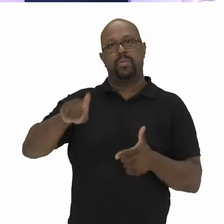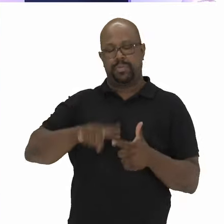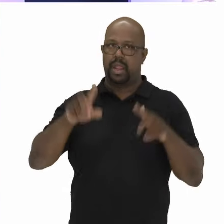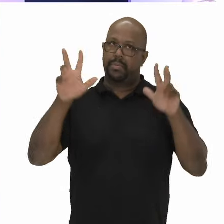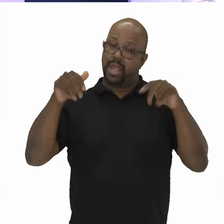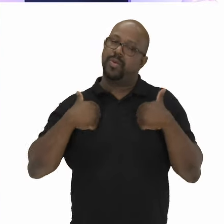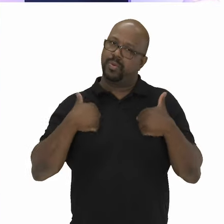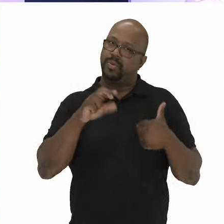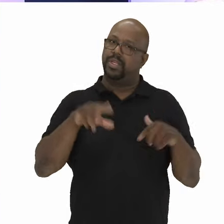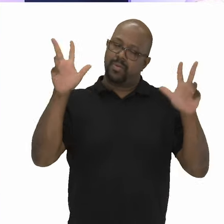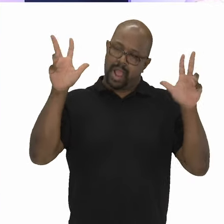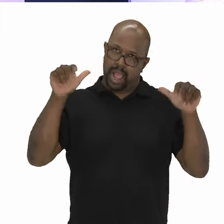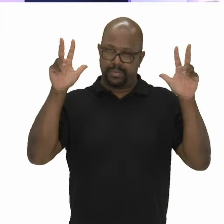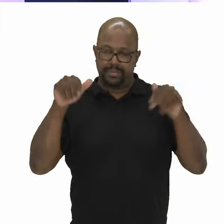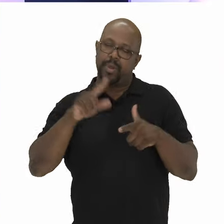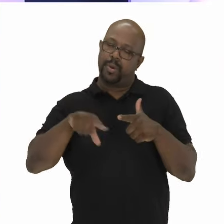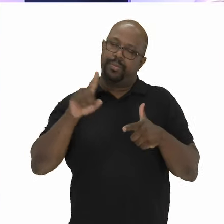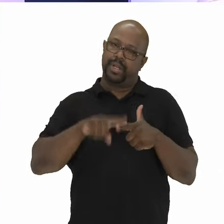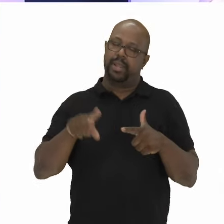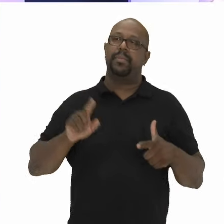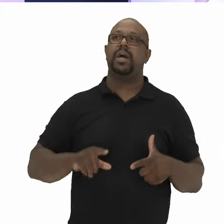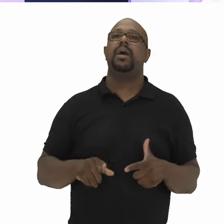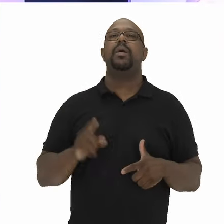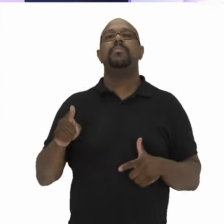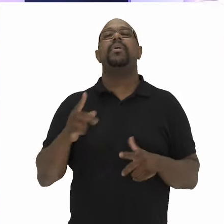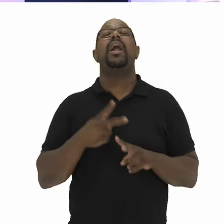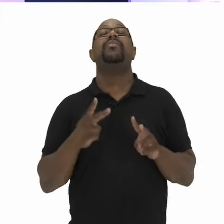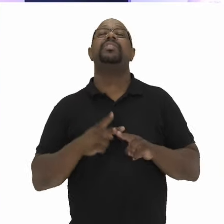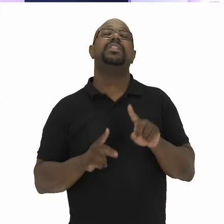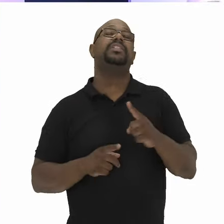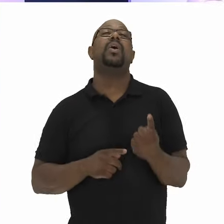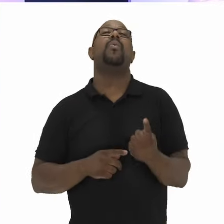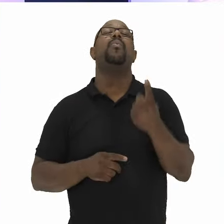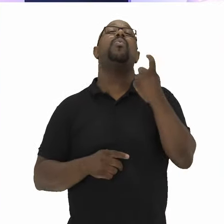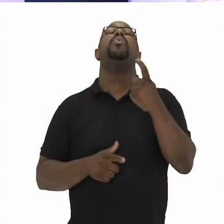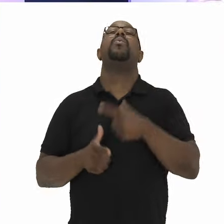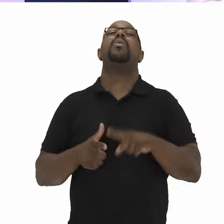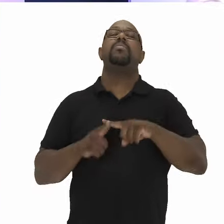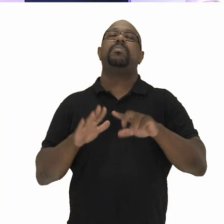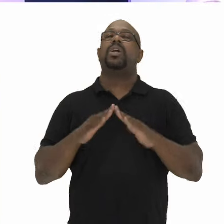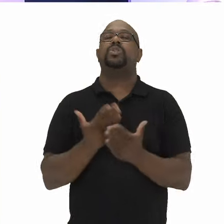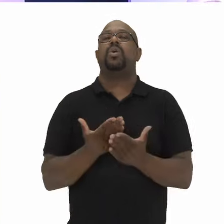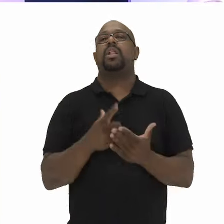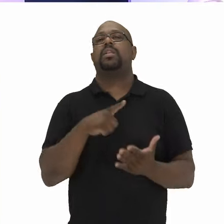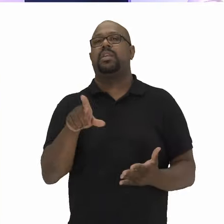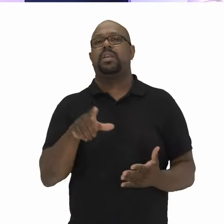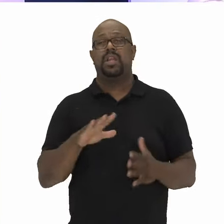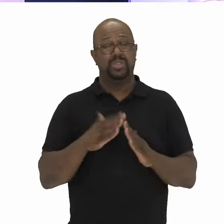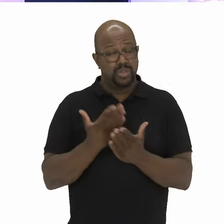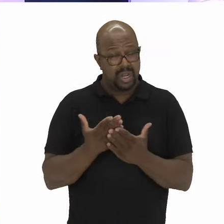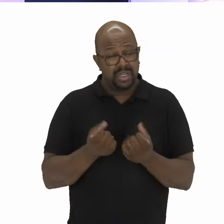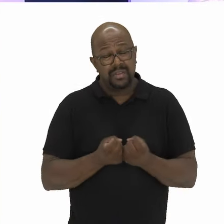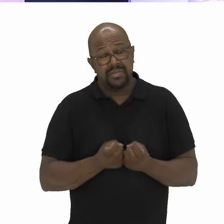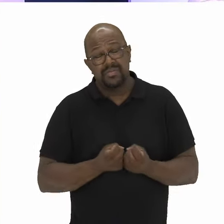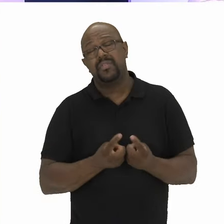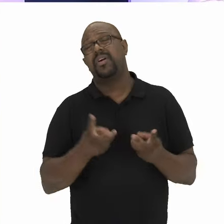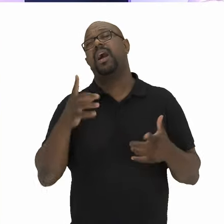agora sou eu fazendo aspas para para fingir que esse é o único problema que a escola tem a escola tem